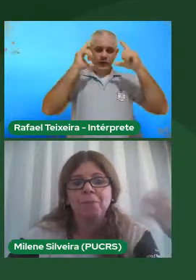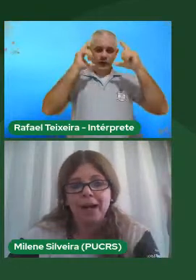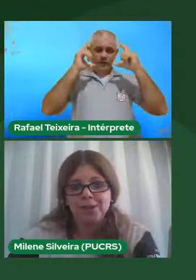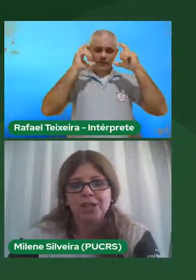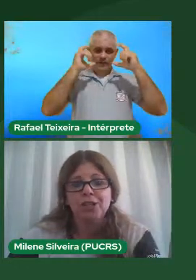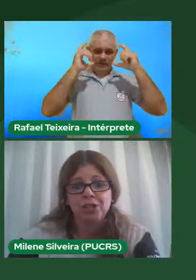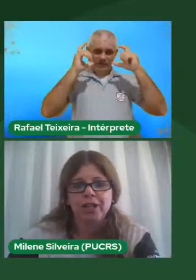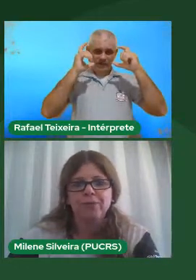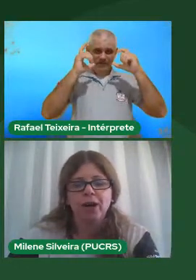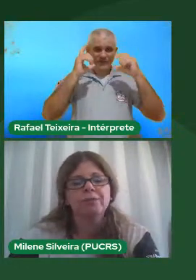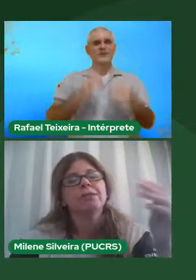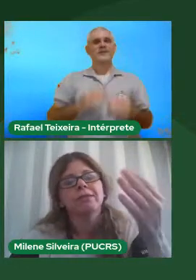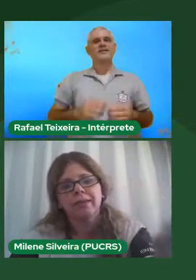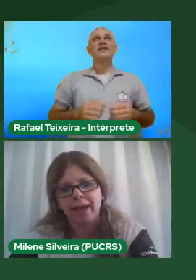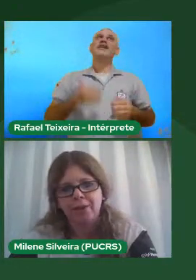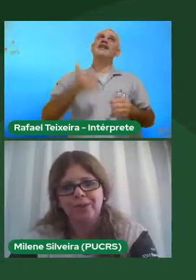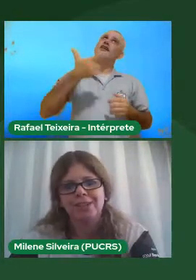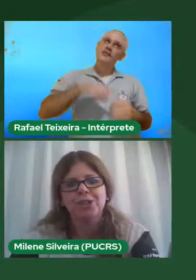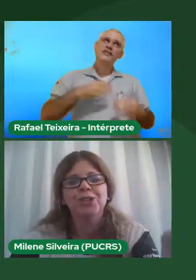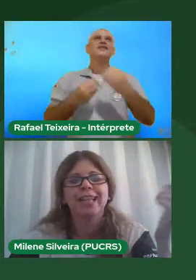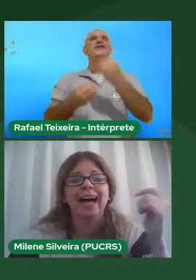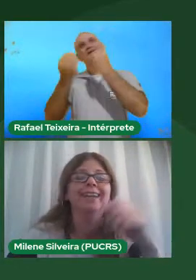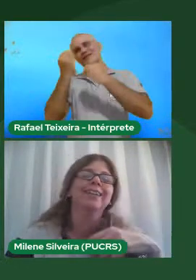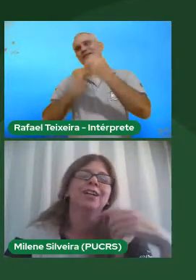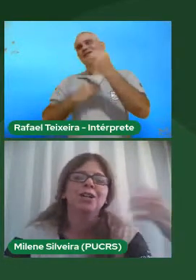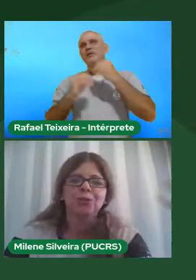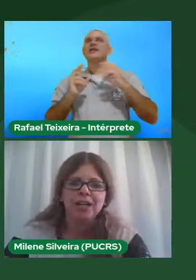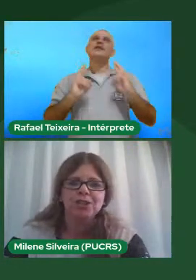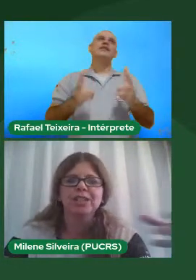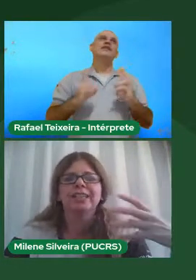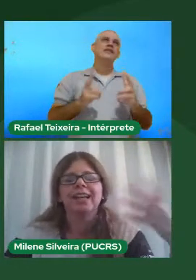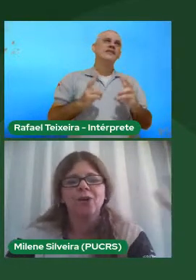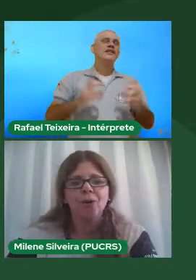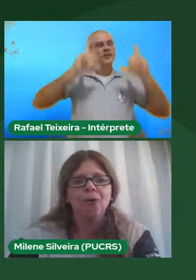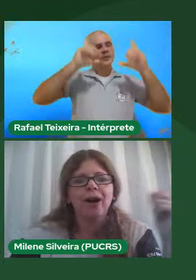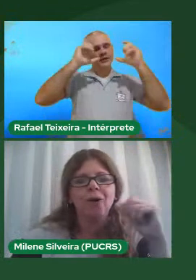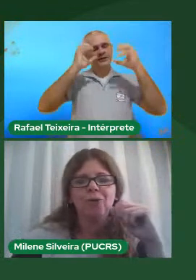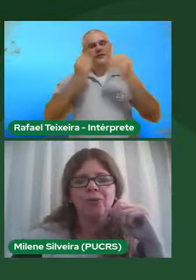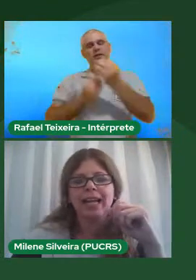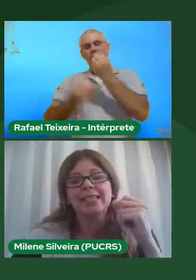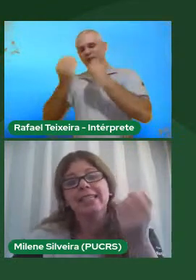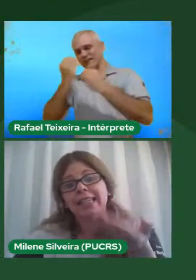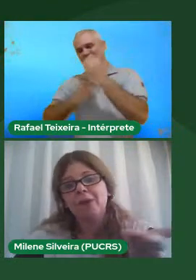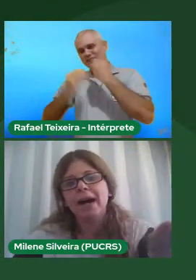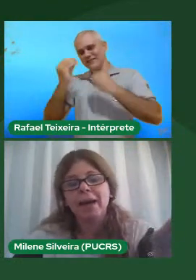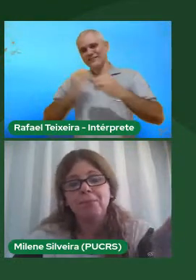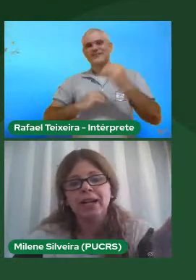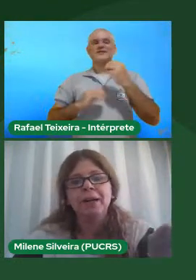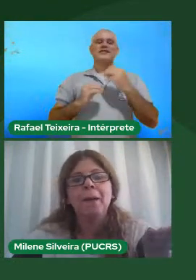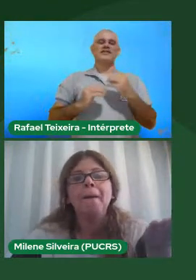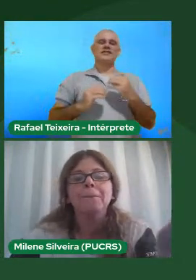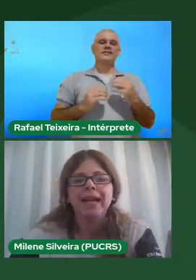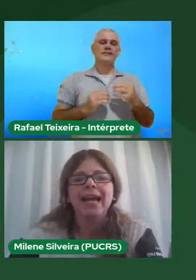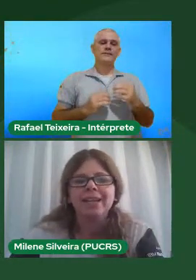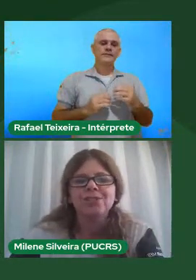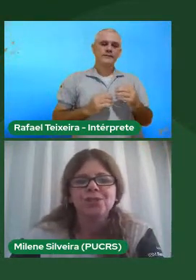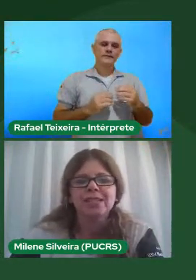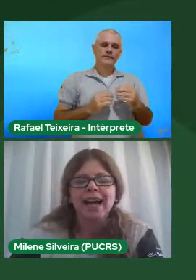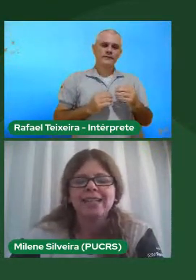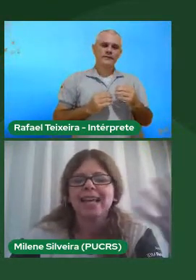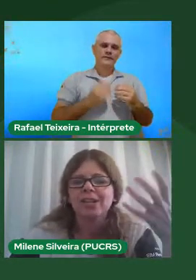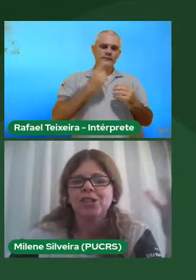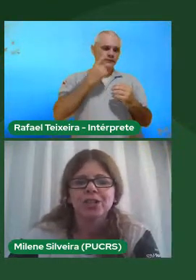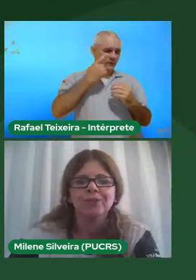gente? Mas a maior parte que a gente tira fotos é quando a gente está na janta ou algum lugar assim. E é uma época